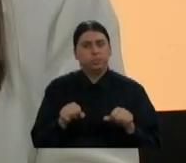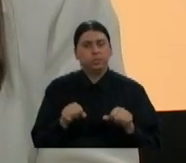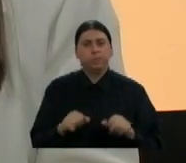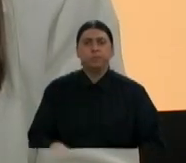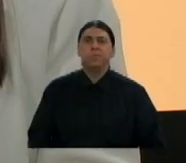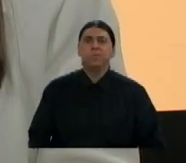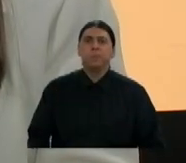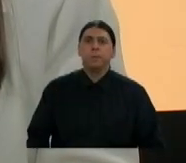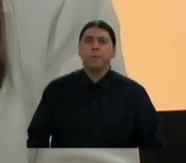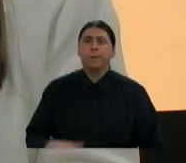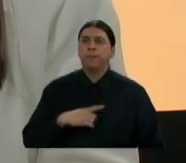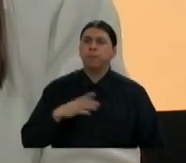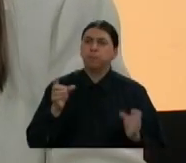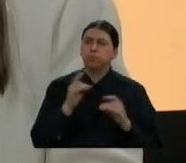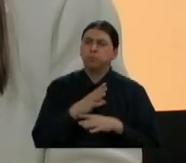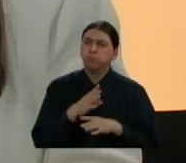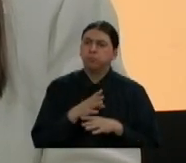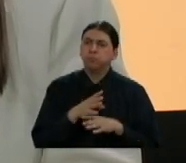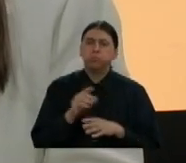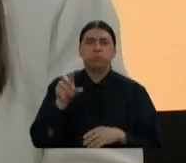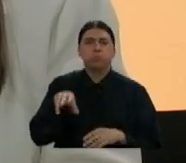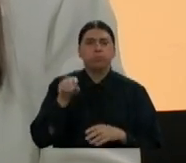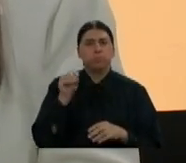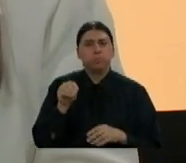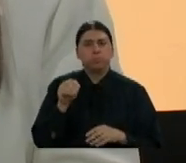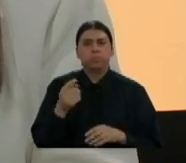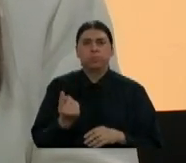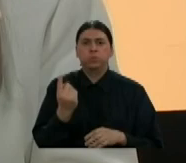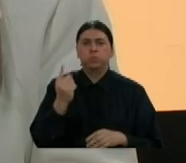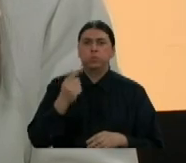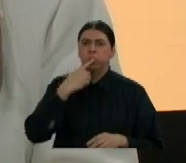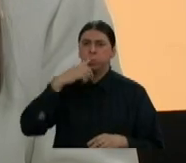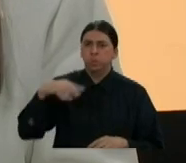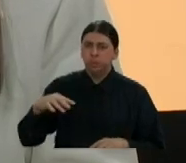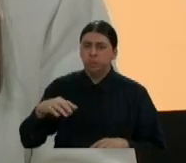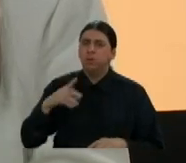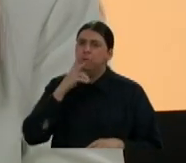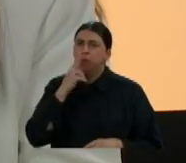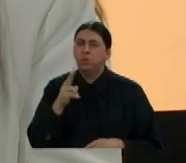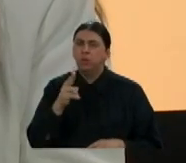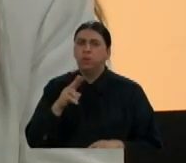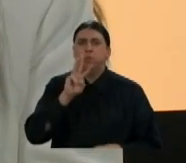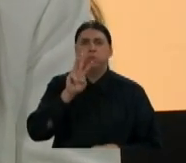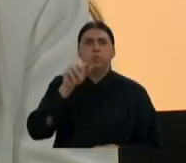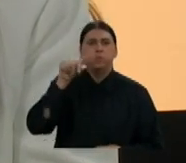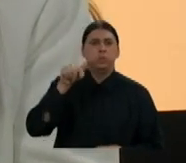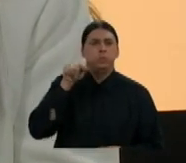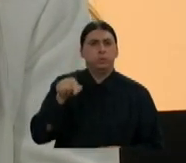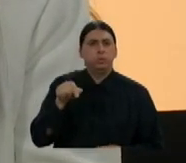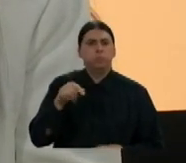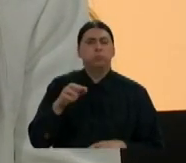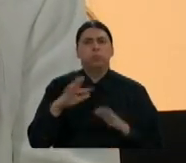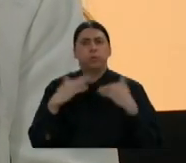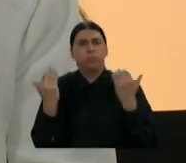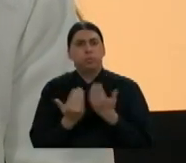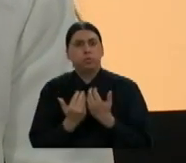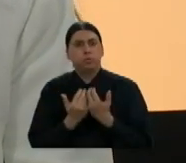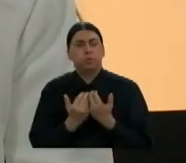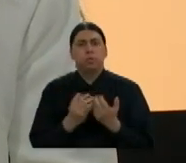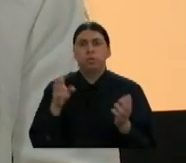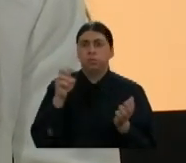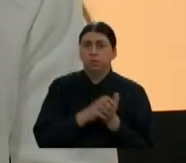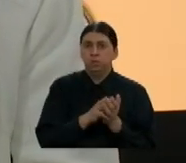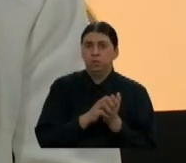as aptas estão disponíveis para esses 37 mil habilitados então me parece que há necessidade de ampliar a busca